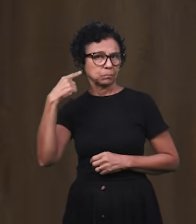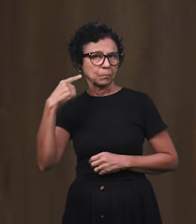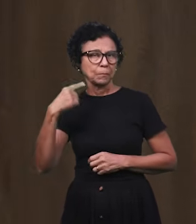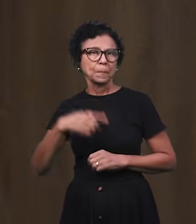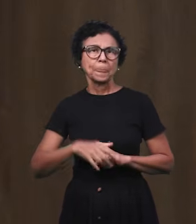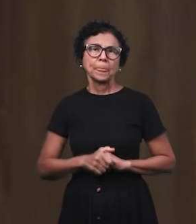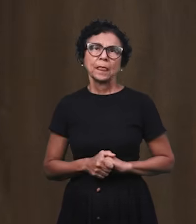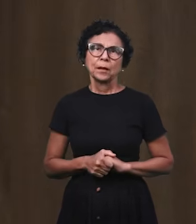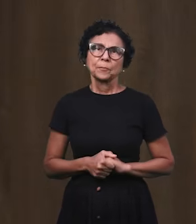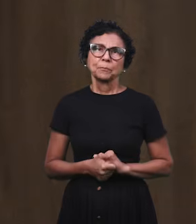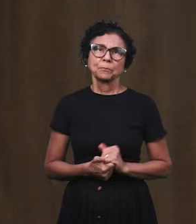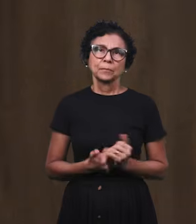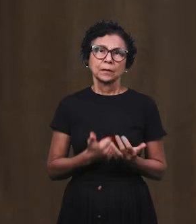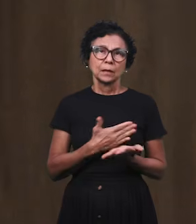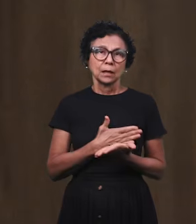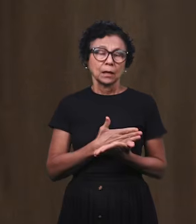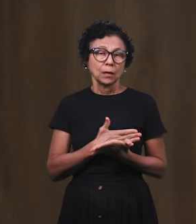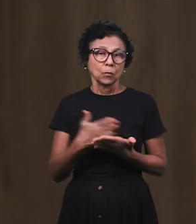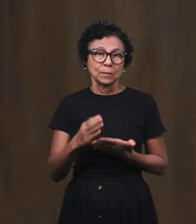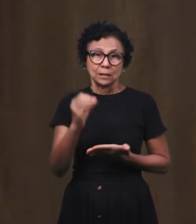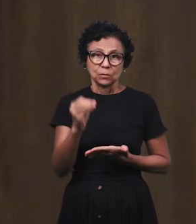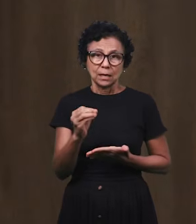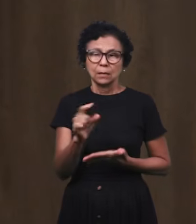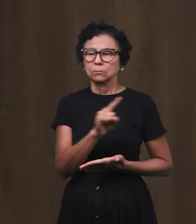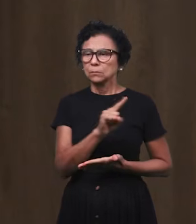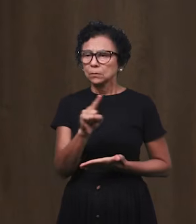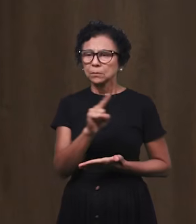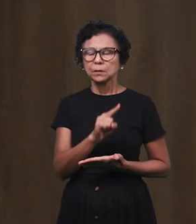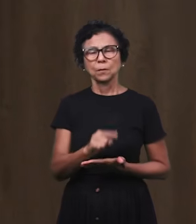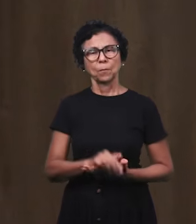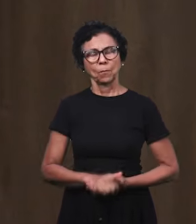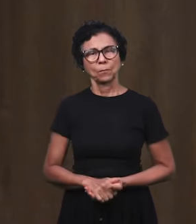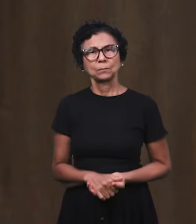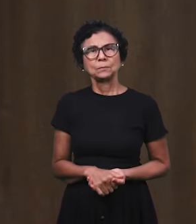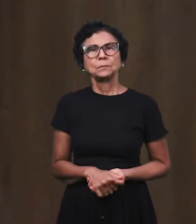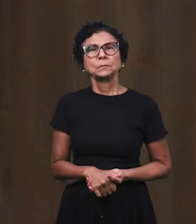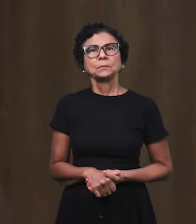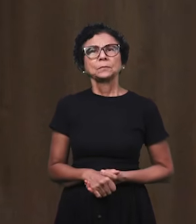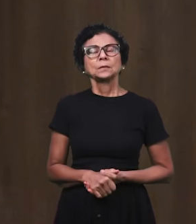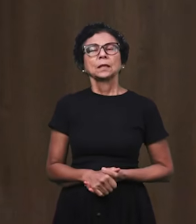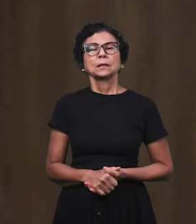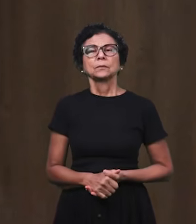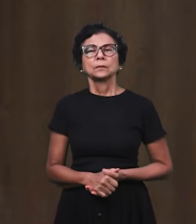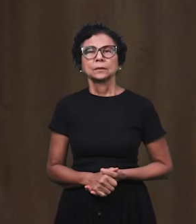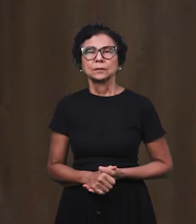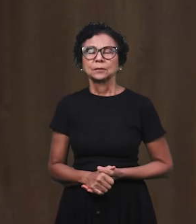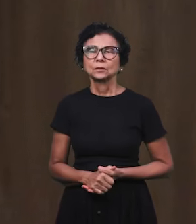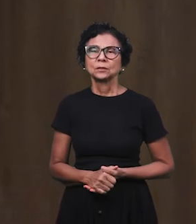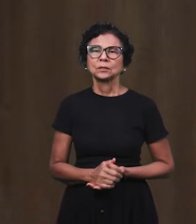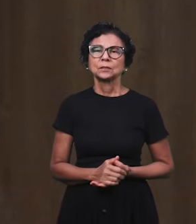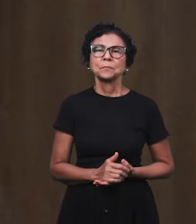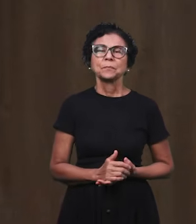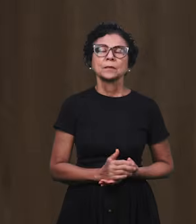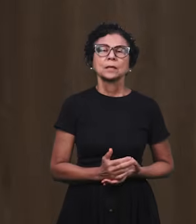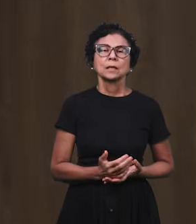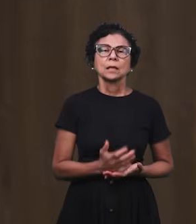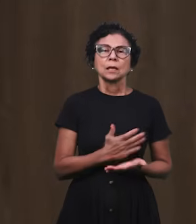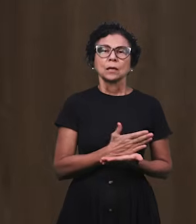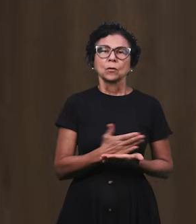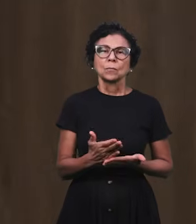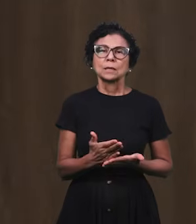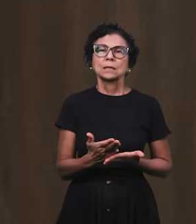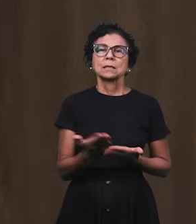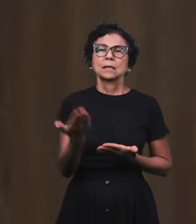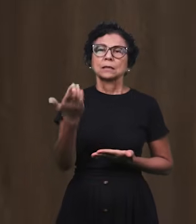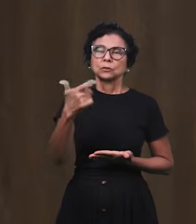com bagagem. Porque aquilo que eu aprendi numa área e resolvi, por algum motivo, né, mudar de área, eu estou indo para outra